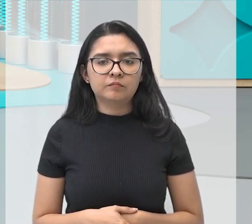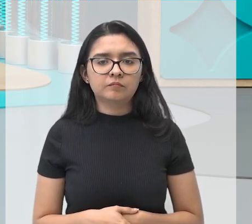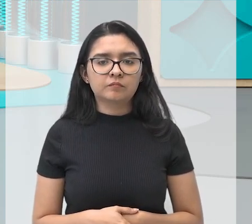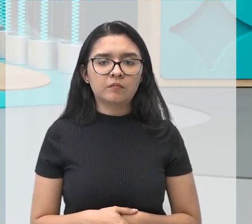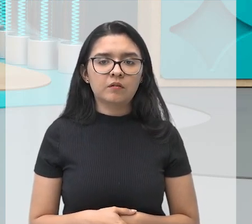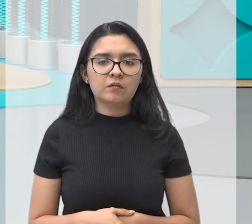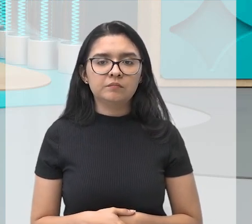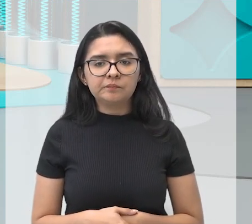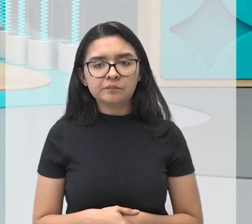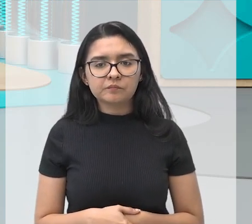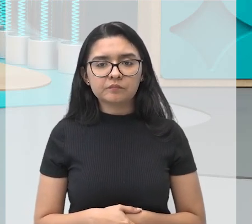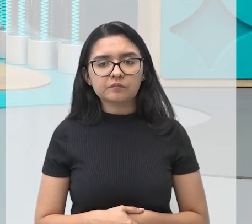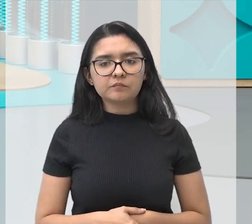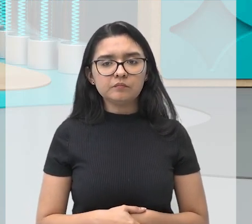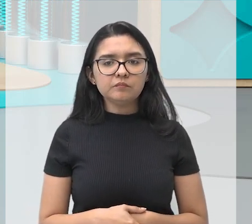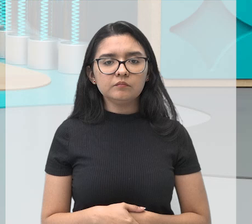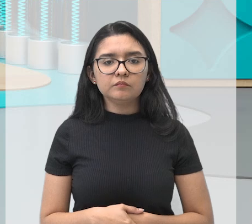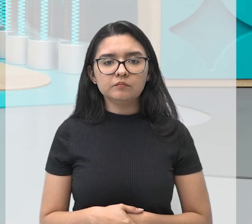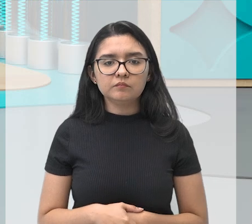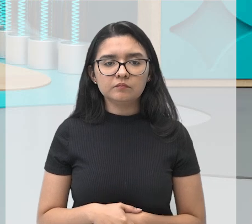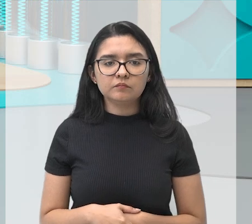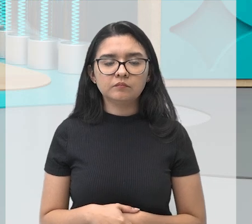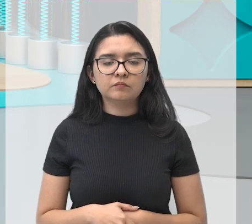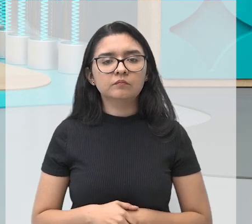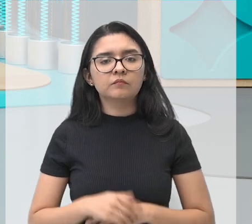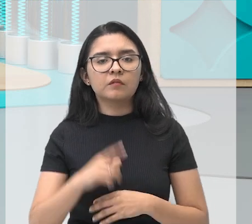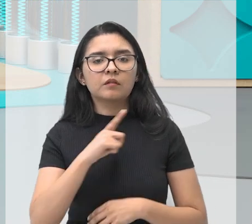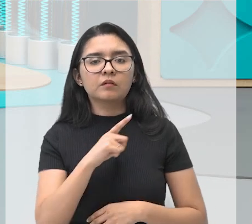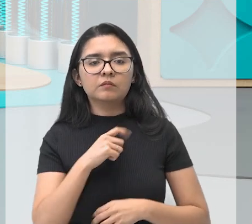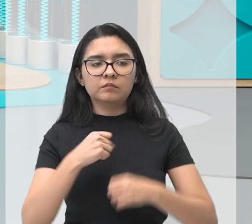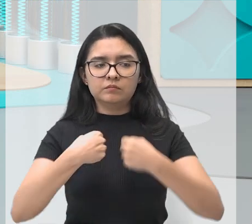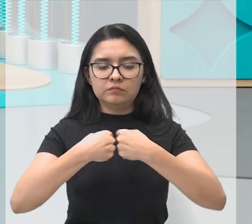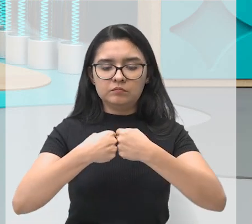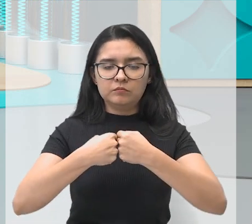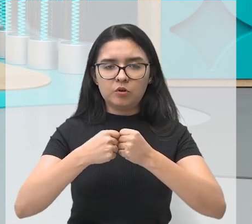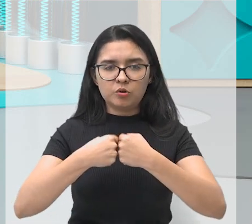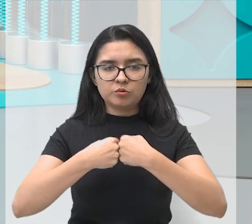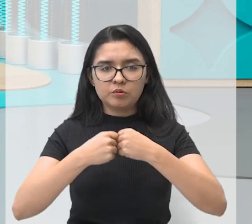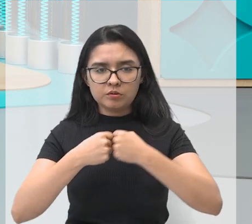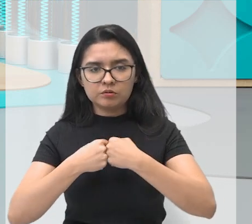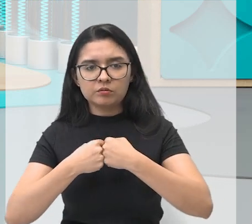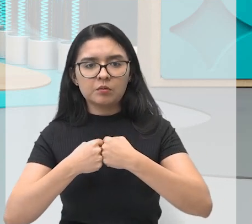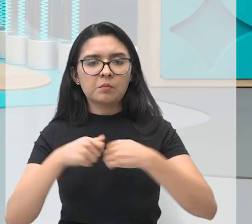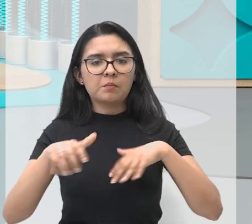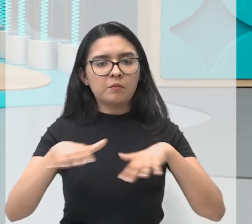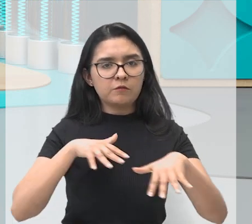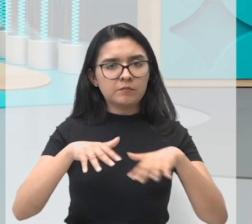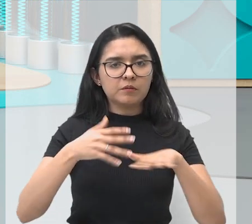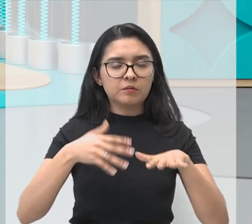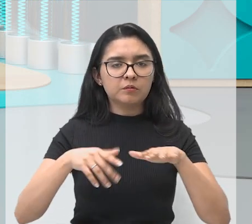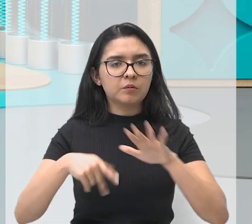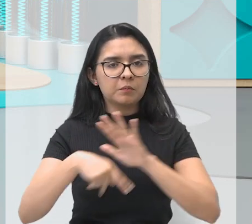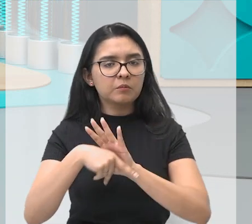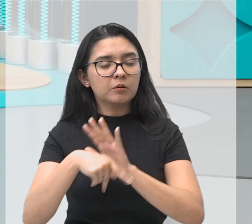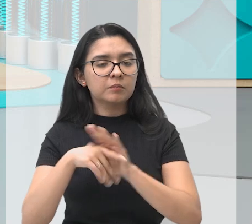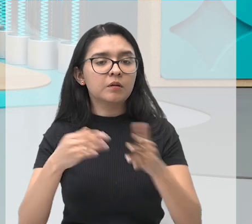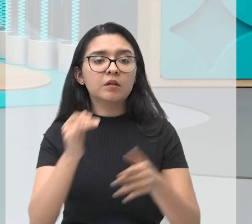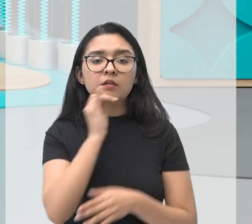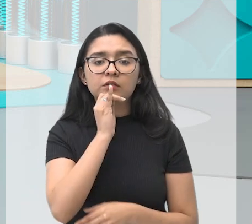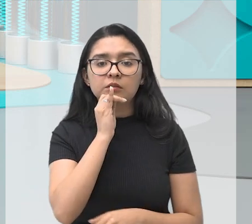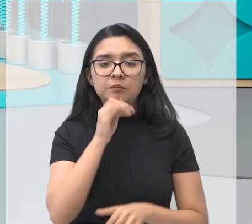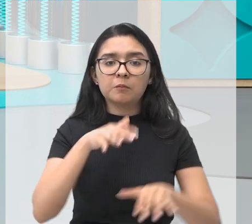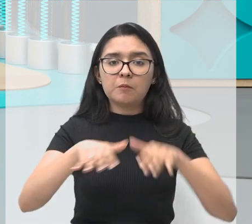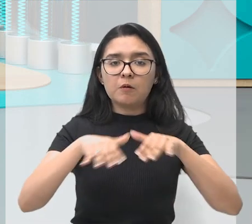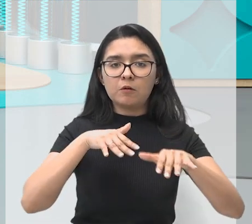os movimentos em certas articulações com amplitude de movimento apropriada. Como, por exemplo, a execução